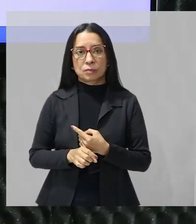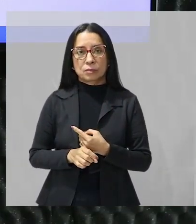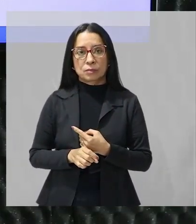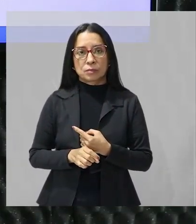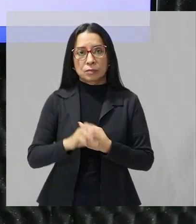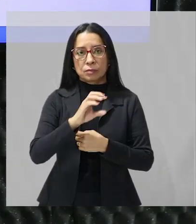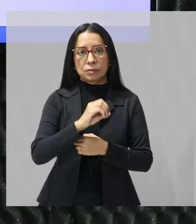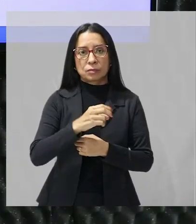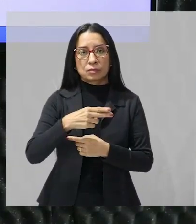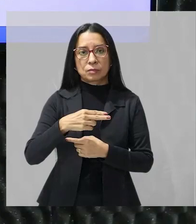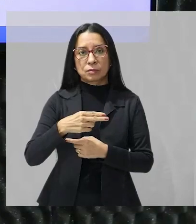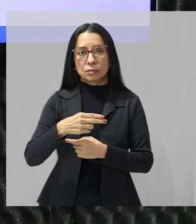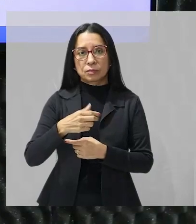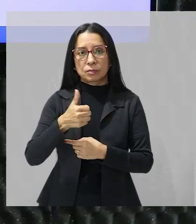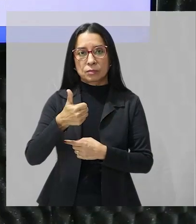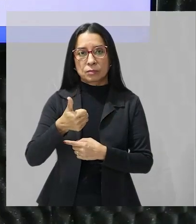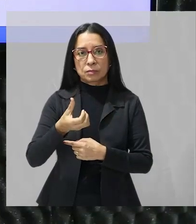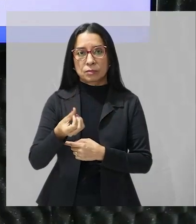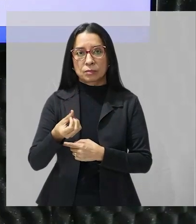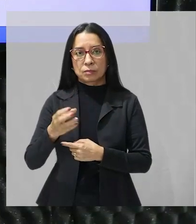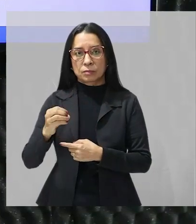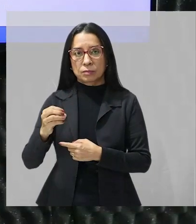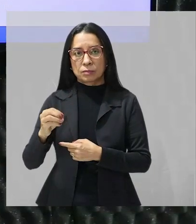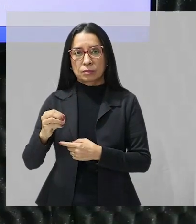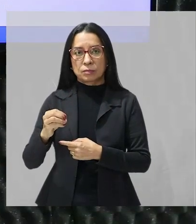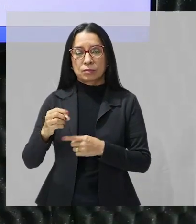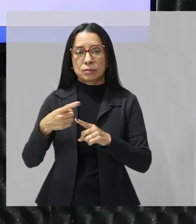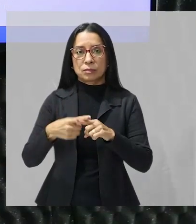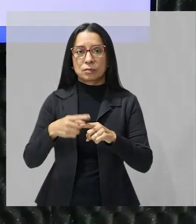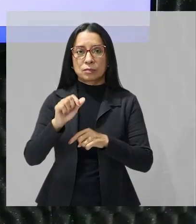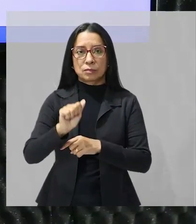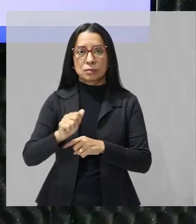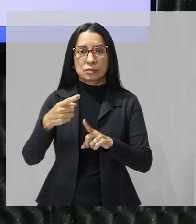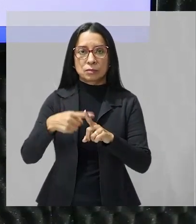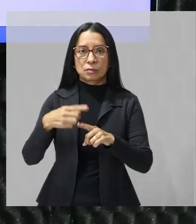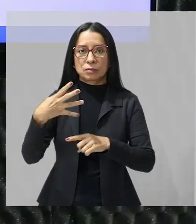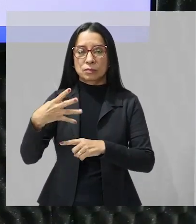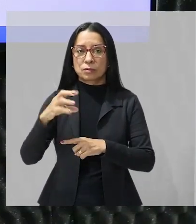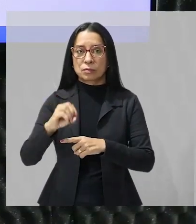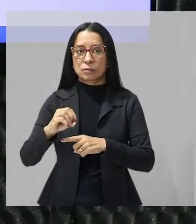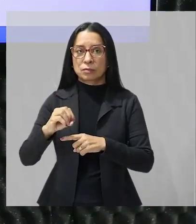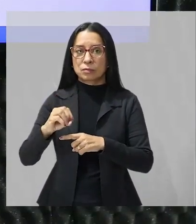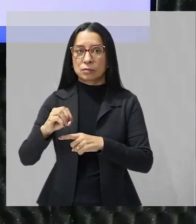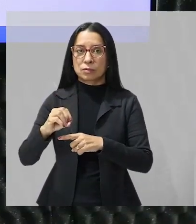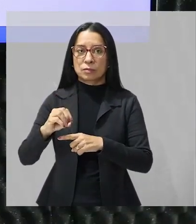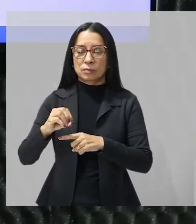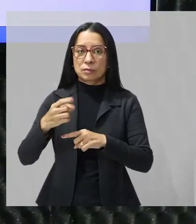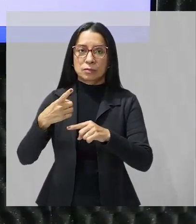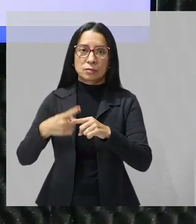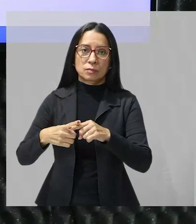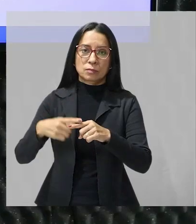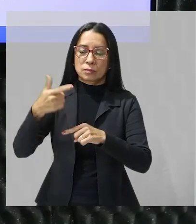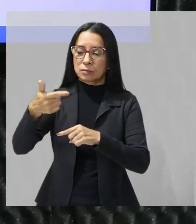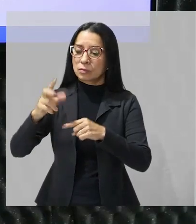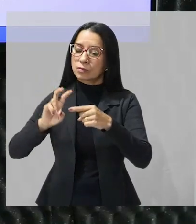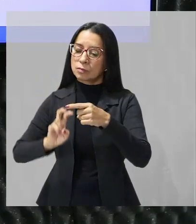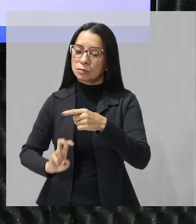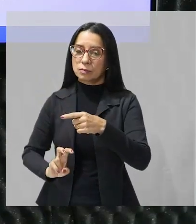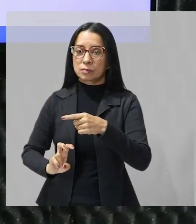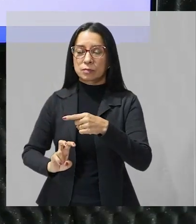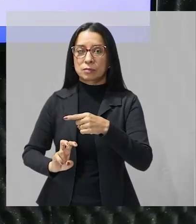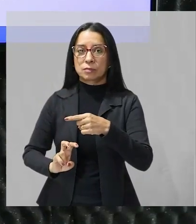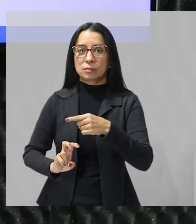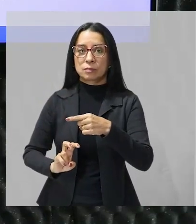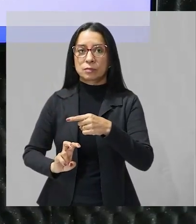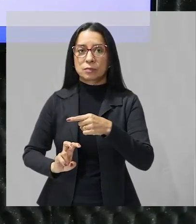é 0 igual a 1.600 vezes A mais 40B. Quem é B mesmo? 2/5.